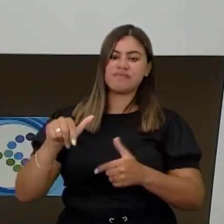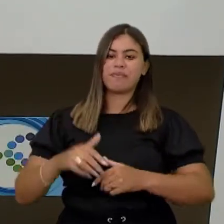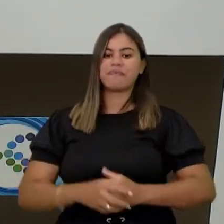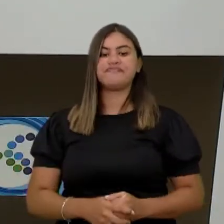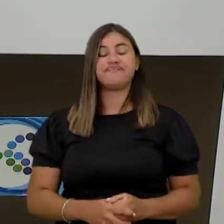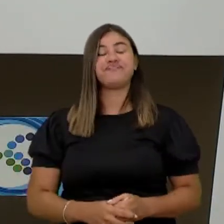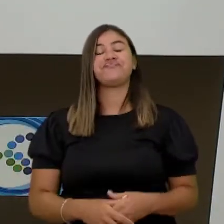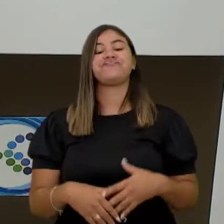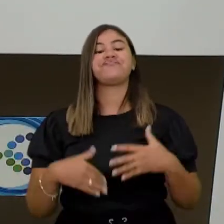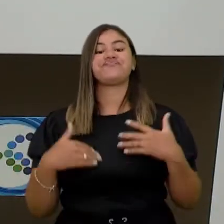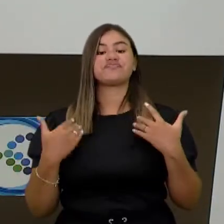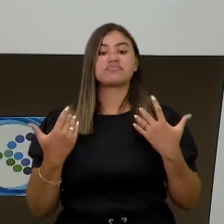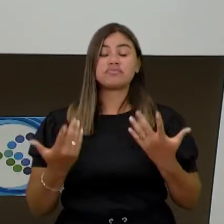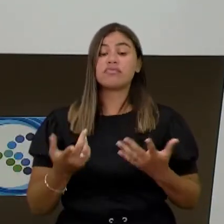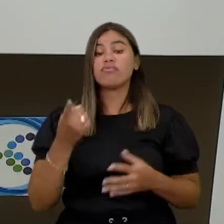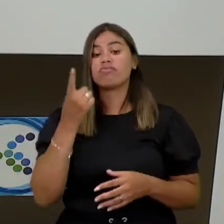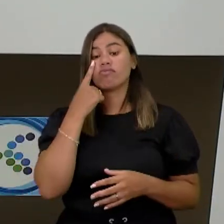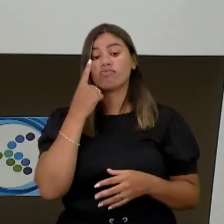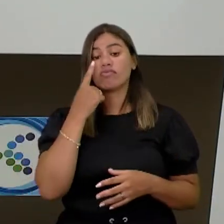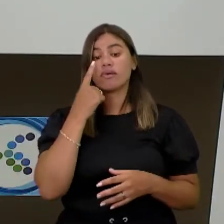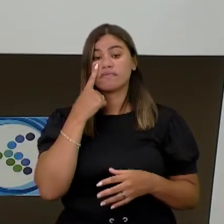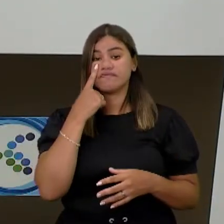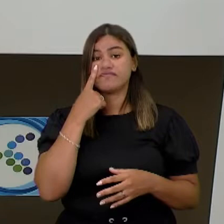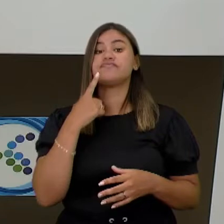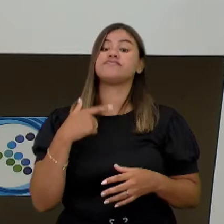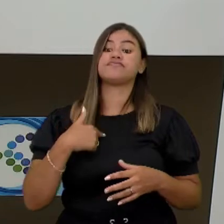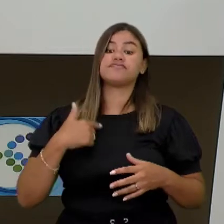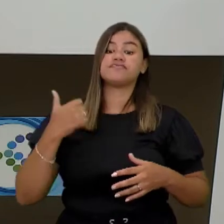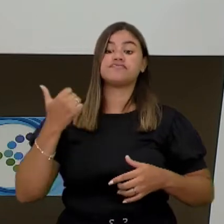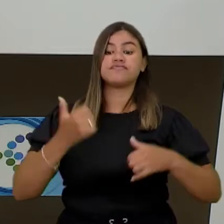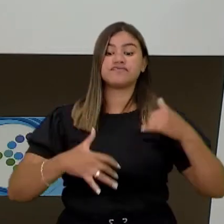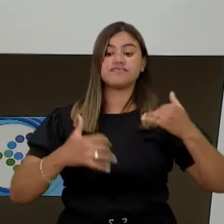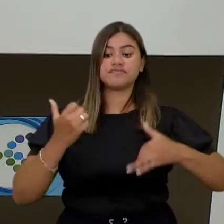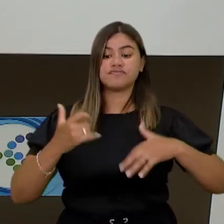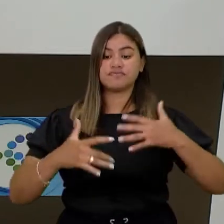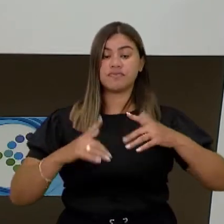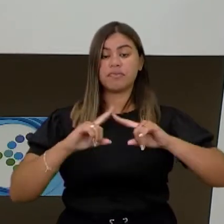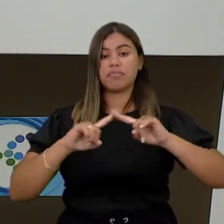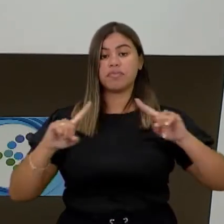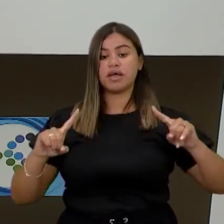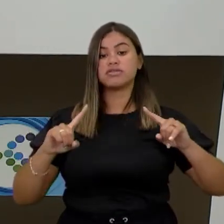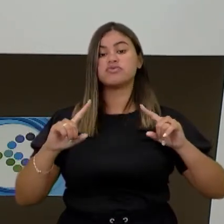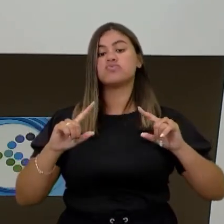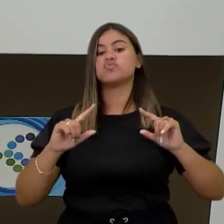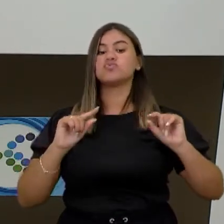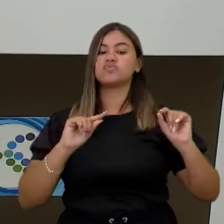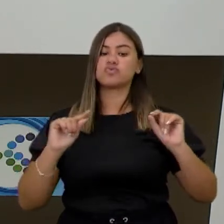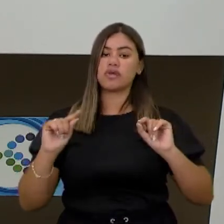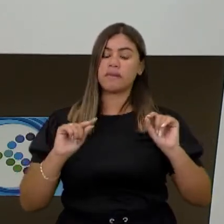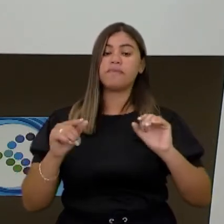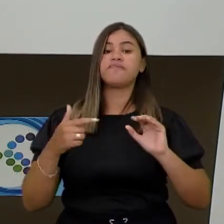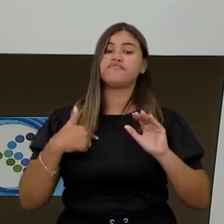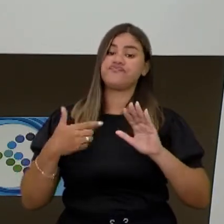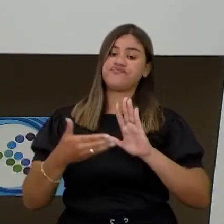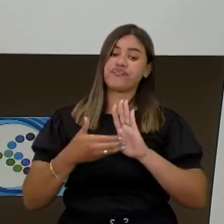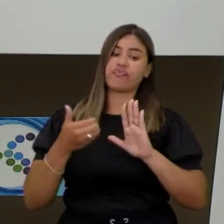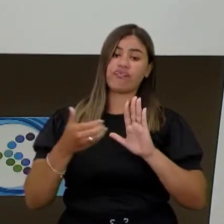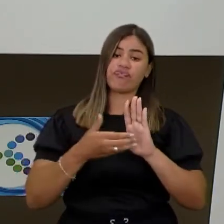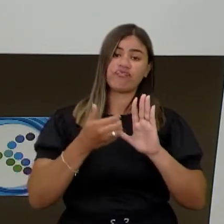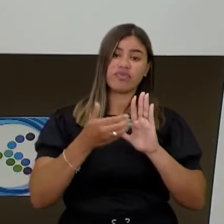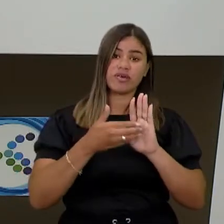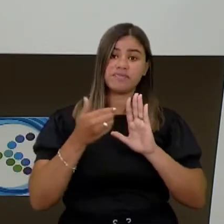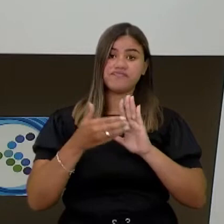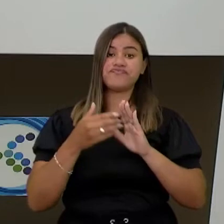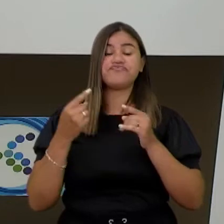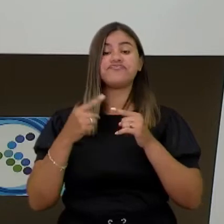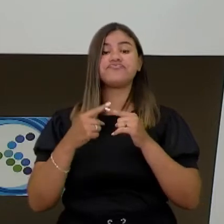com você. Então, olha só. Vou voltar a falar sobre isso, mas vocês sabem, cada vez estou falando menos e tirando algumas coisas para irmos direto para